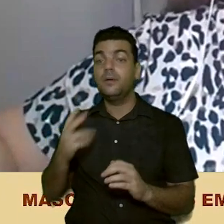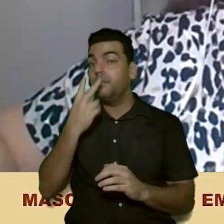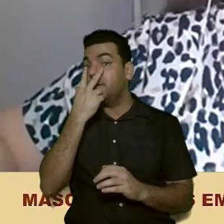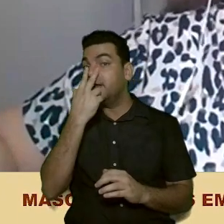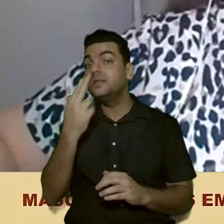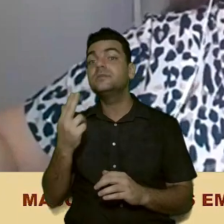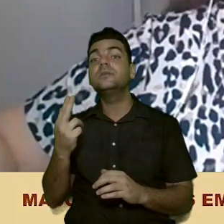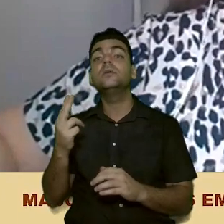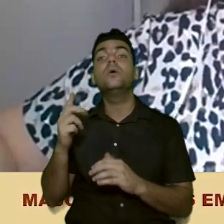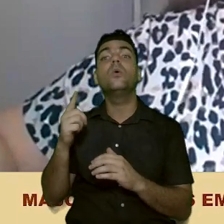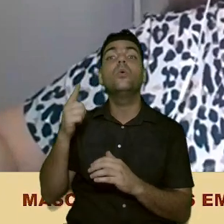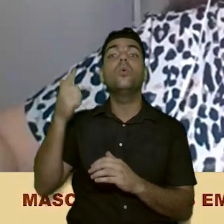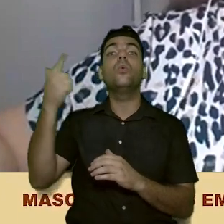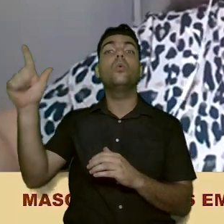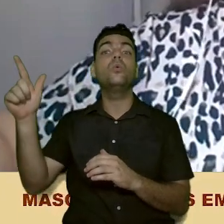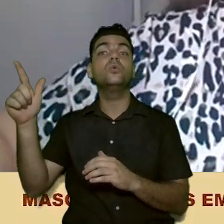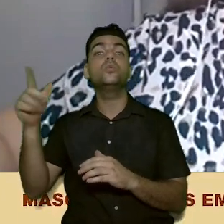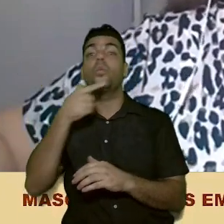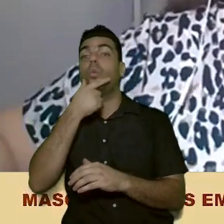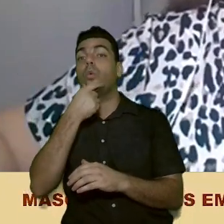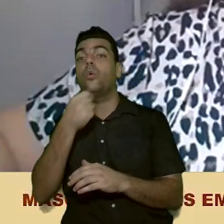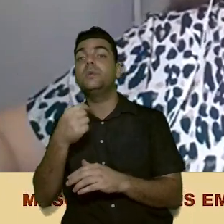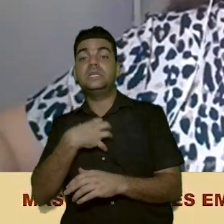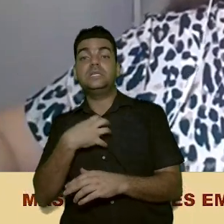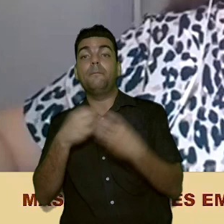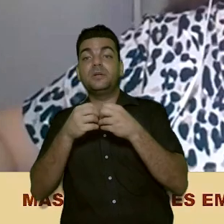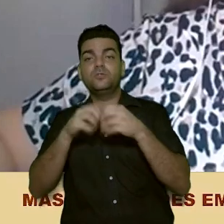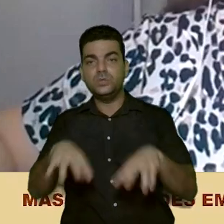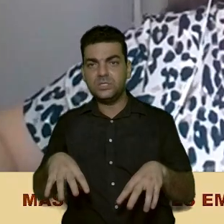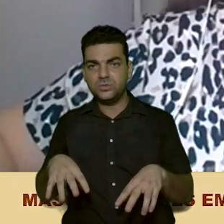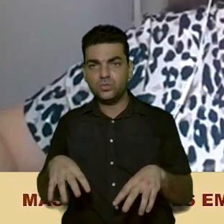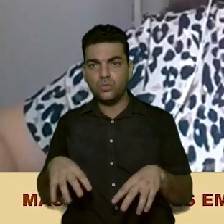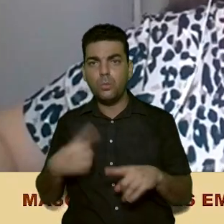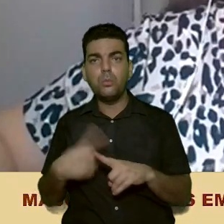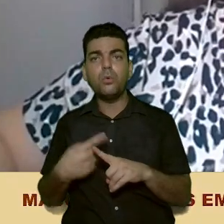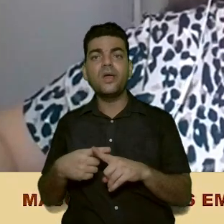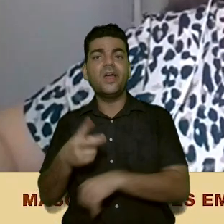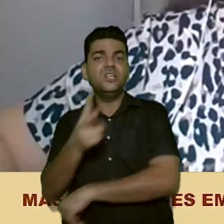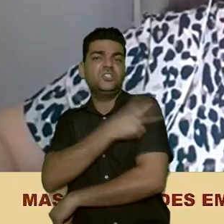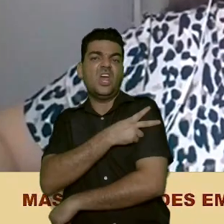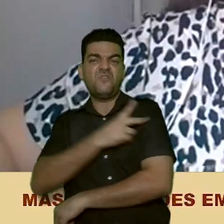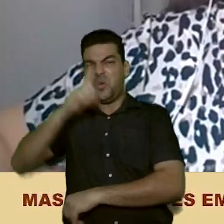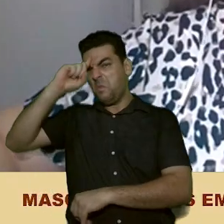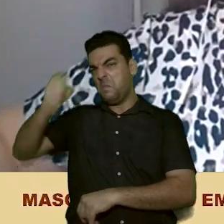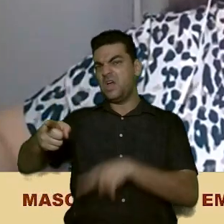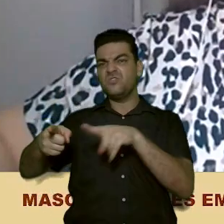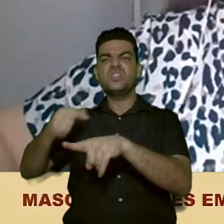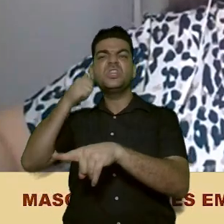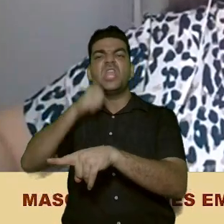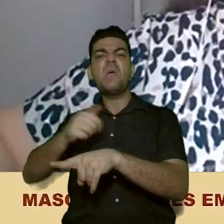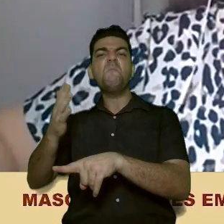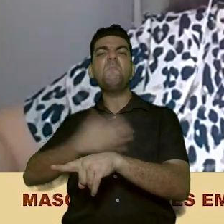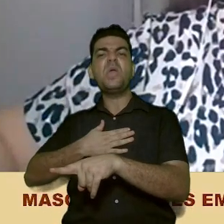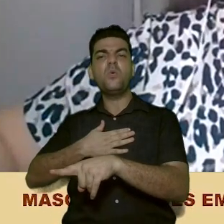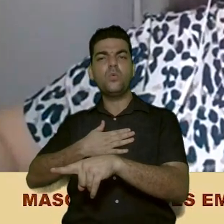do pai, do irmão, do marido, né? Então, vocês não têm direito nem ao próprio corpo. Então,